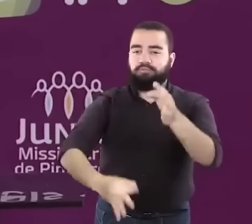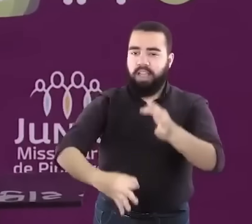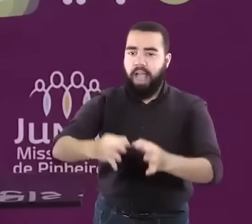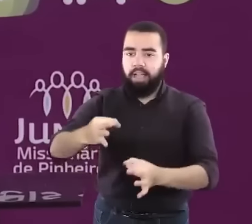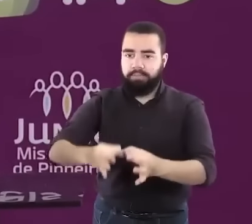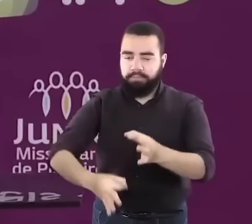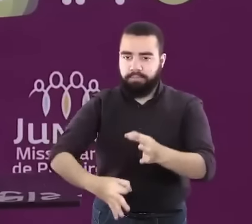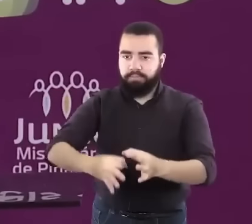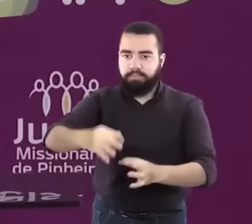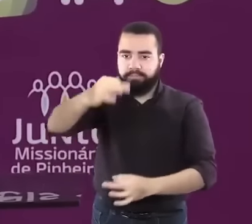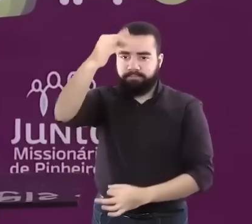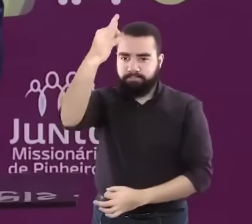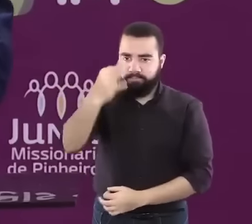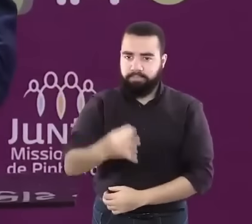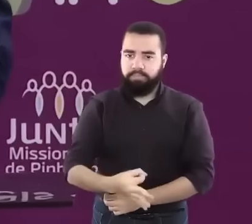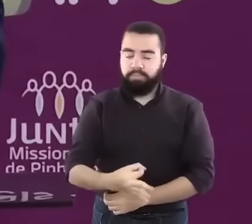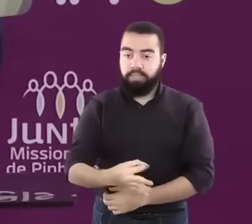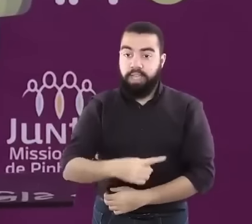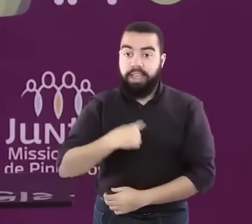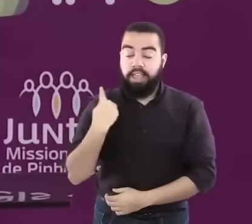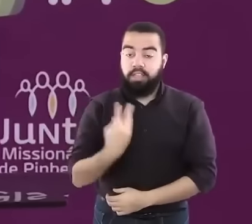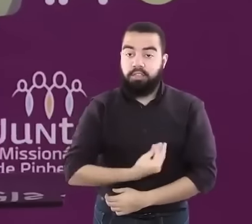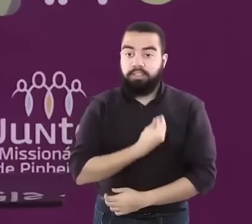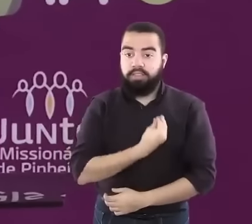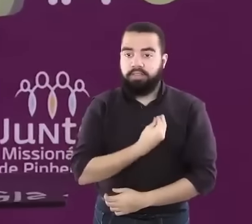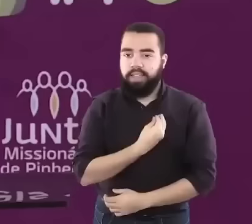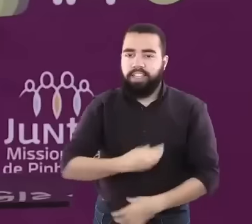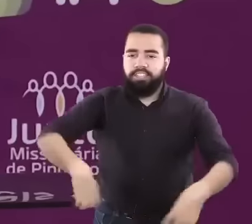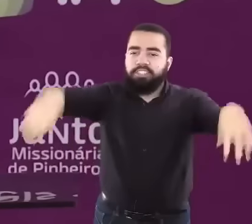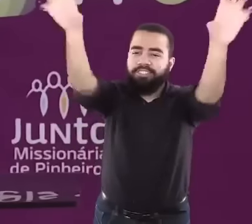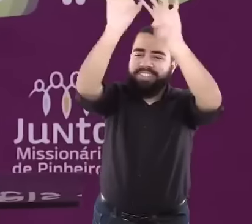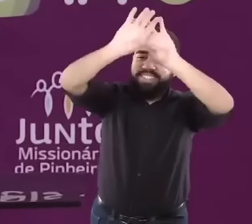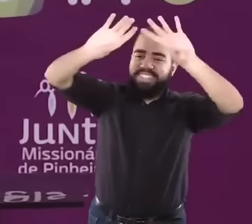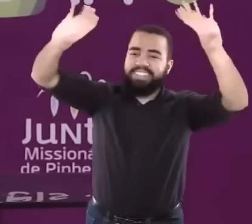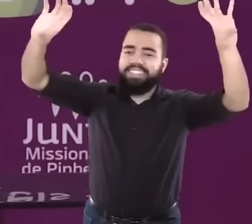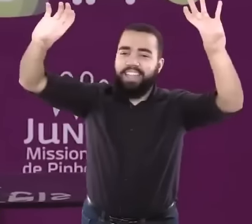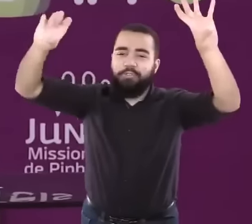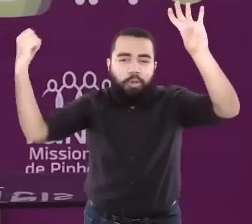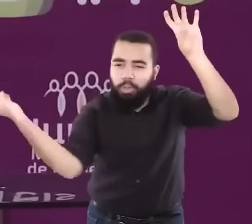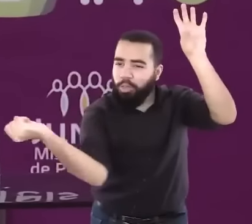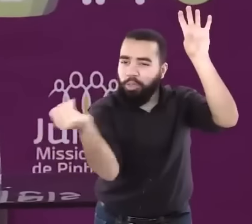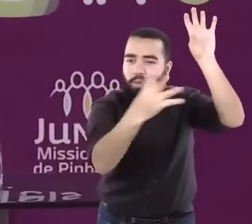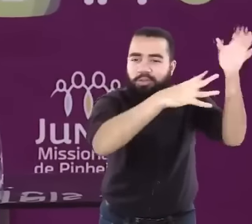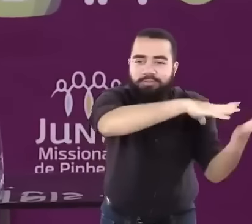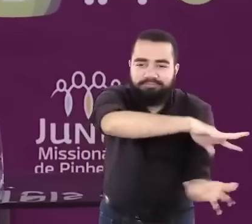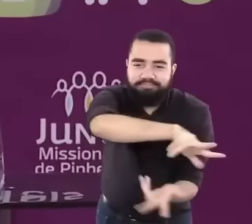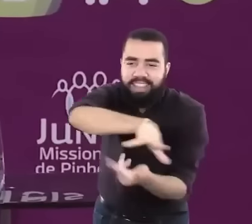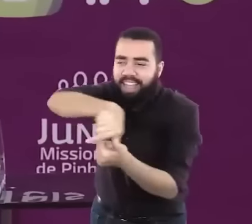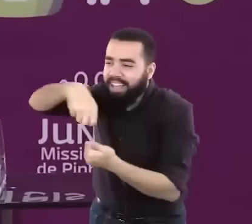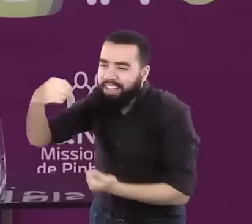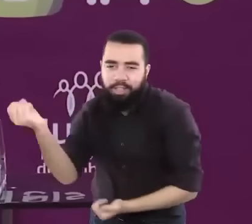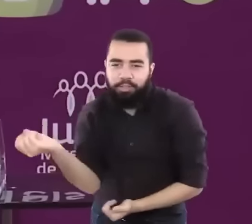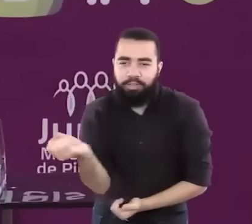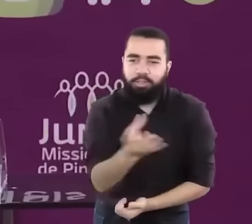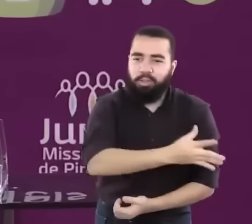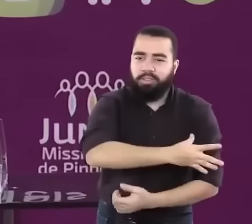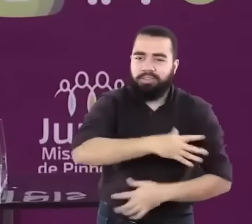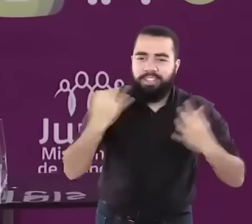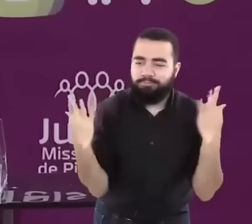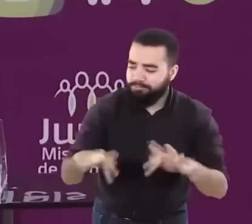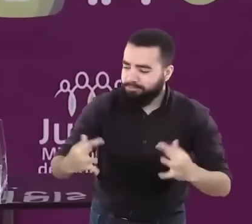em que nós habitaremos em novos céus e nova terra onde não haverá dor nem